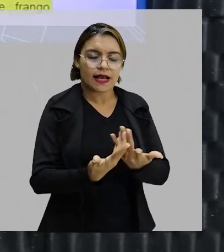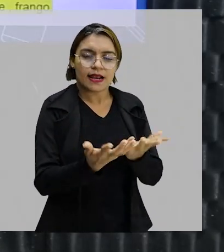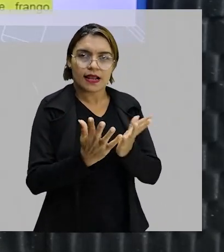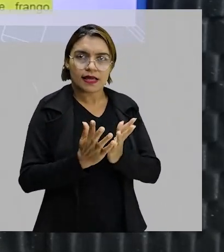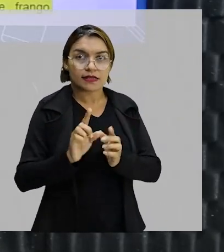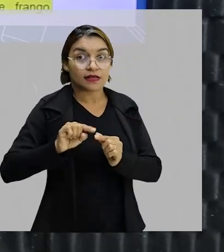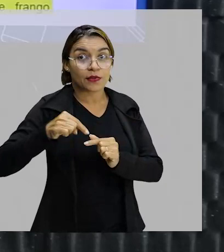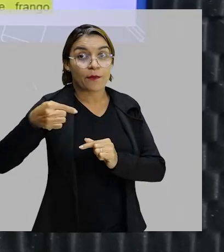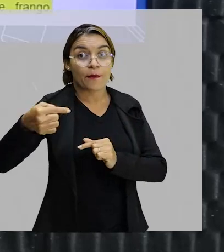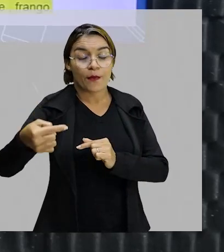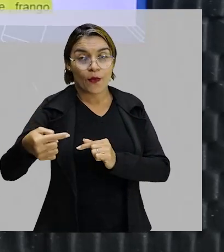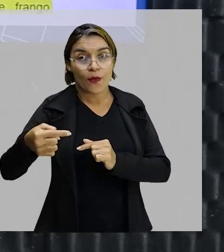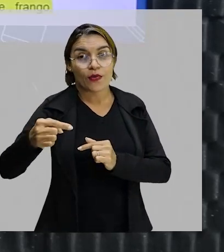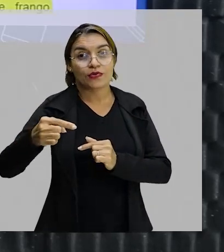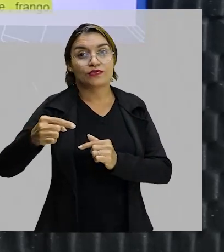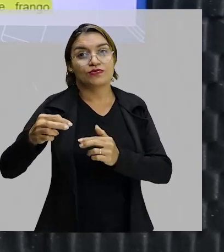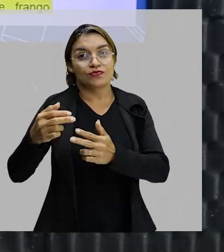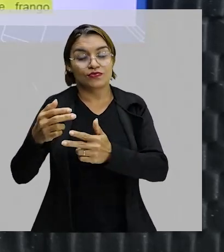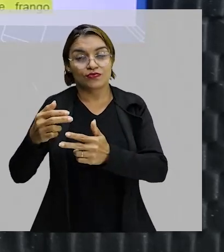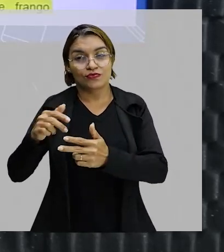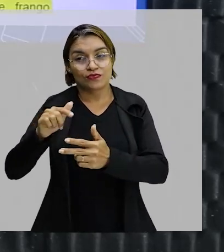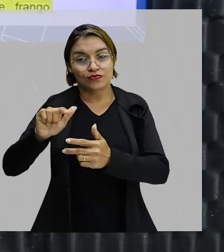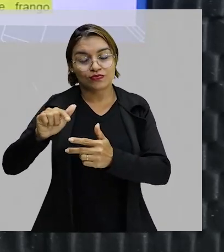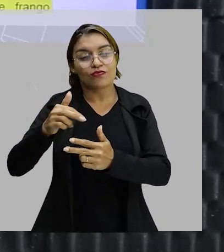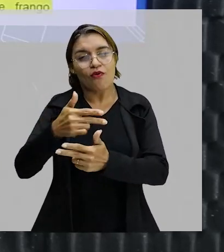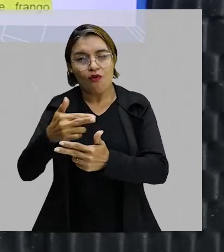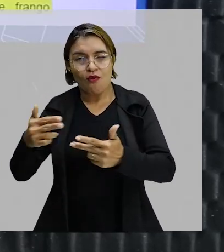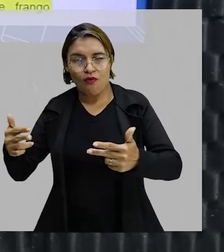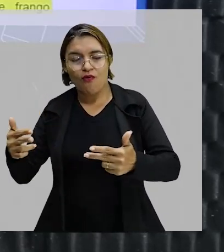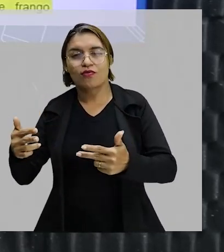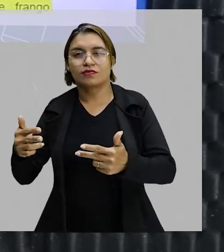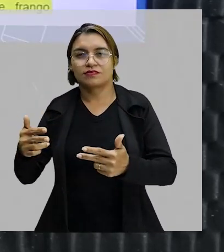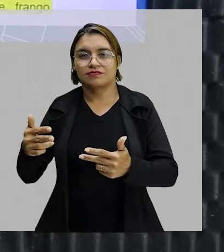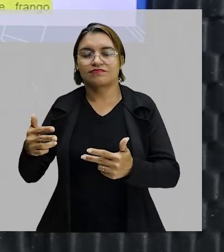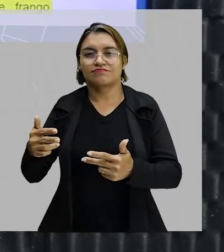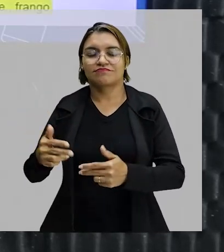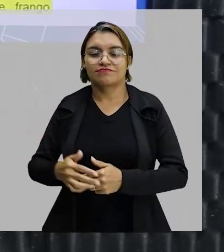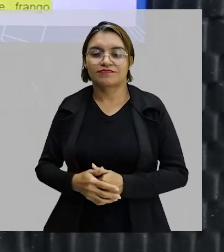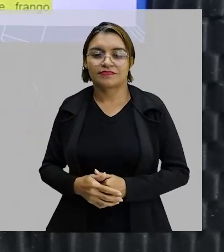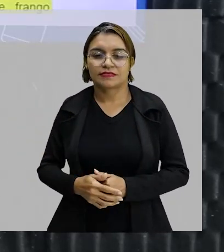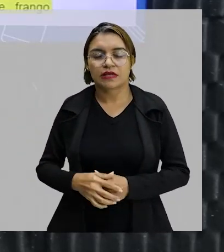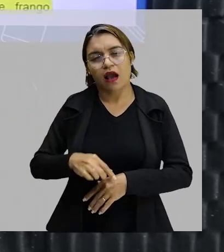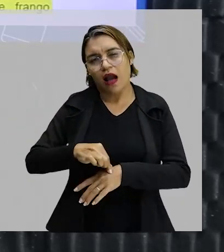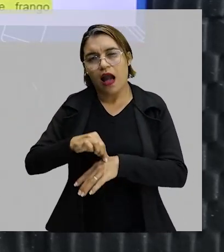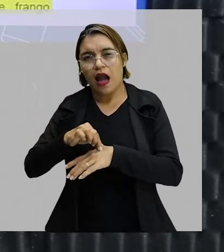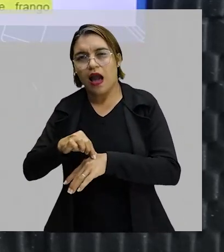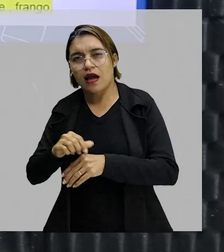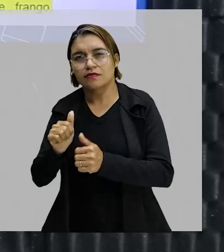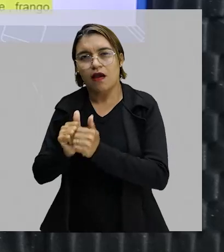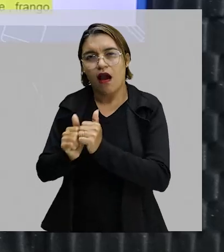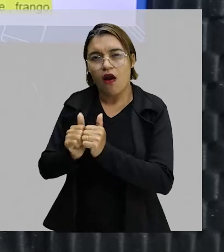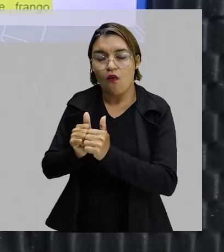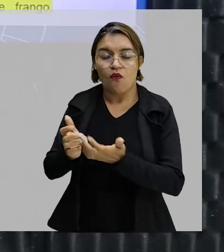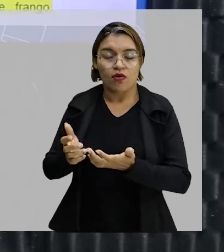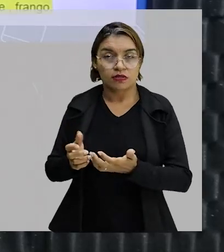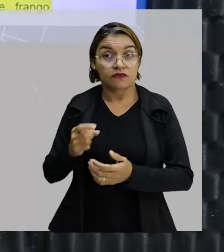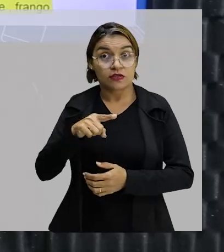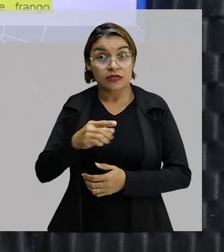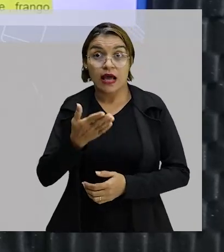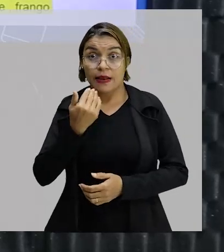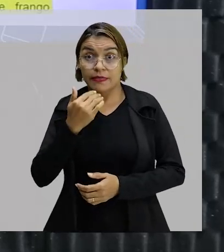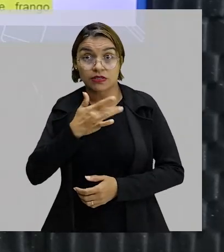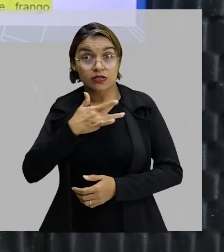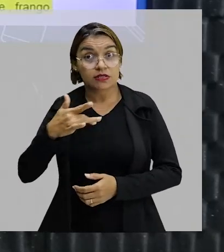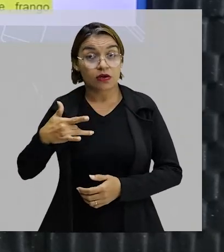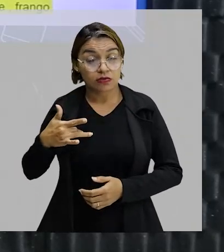E depois os outros acompanhamentos, né? Os carboidratos, essas coisas todas. Então, para quem está fazendo uma alimentação saudável,